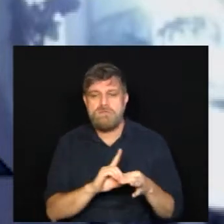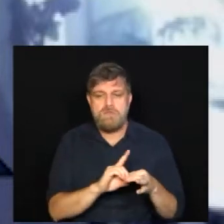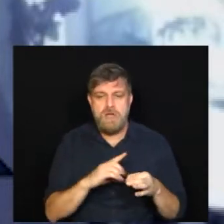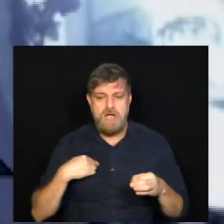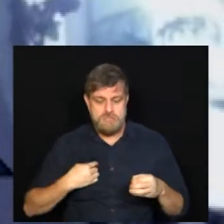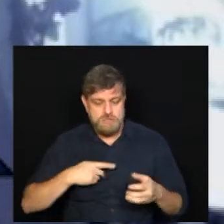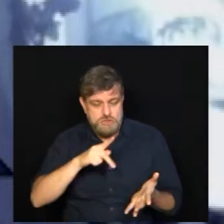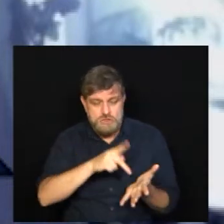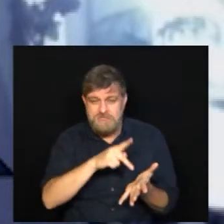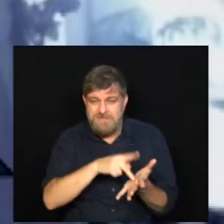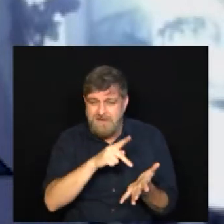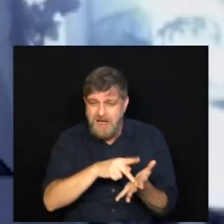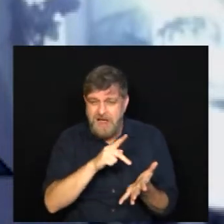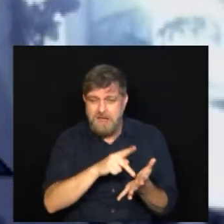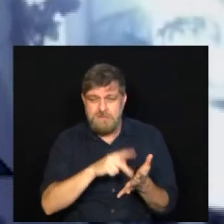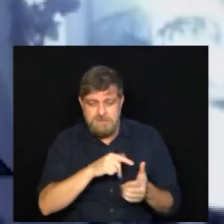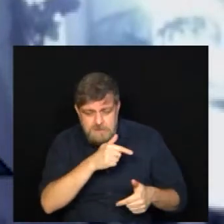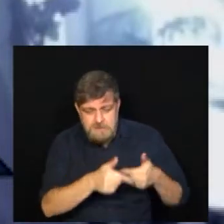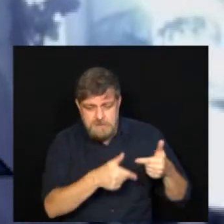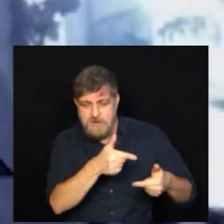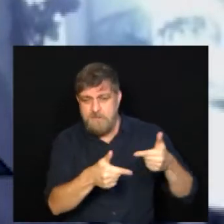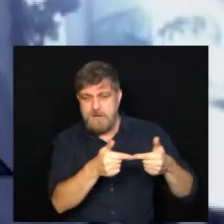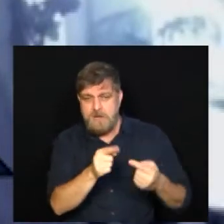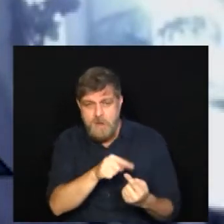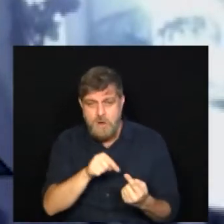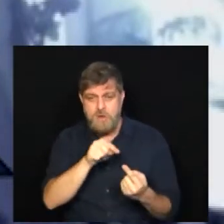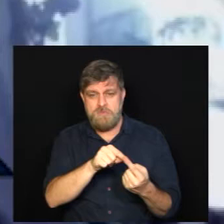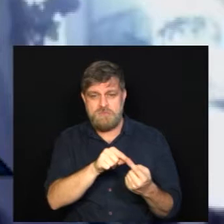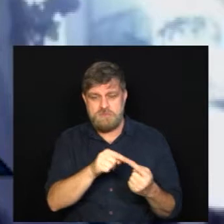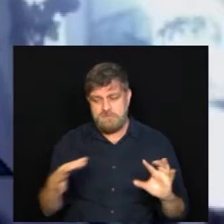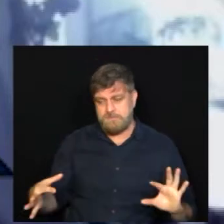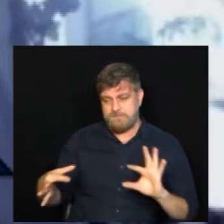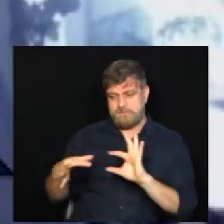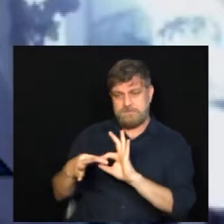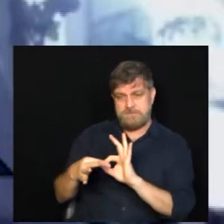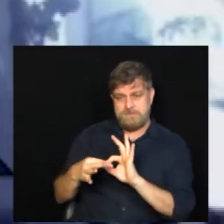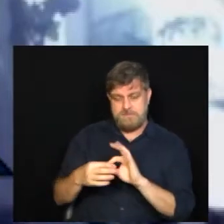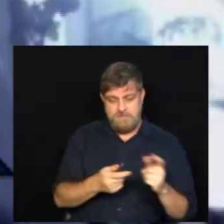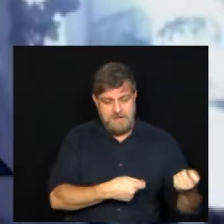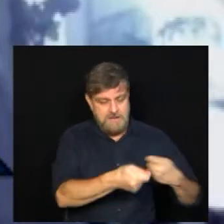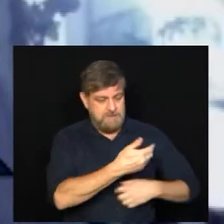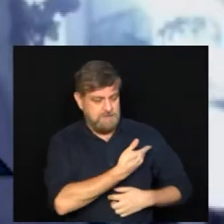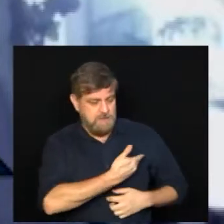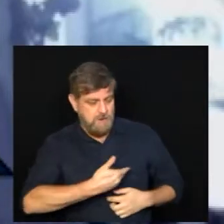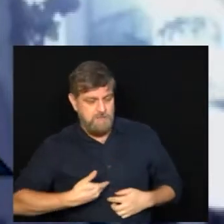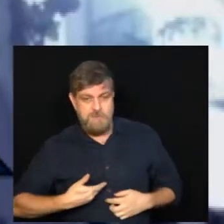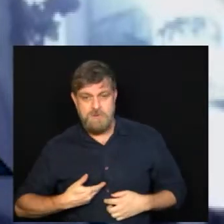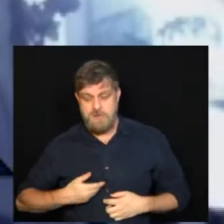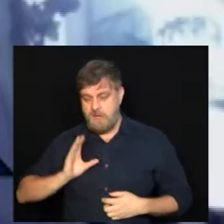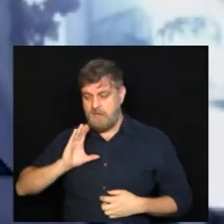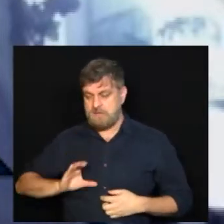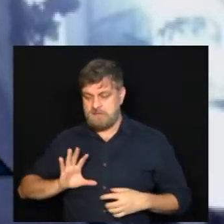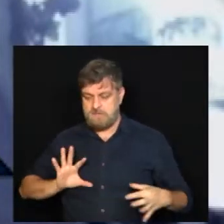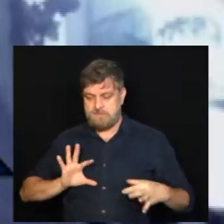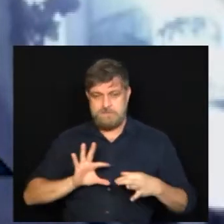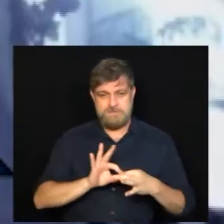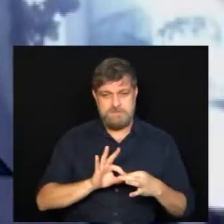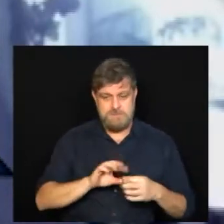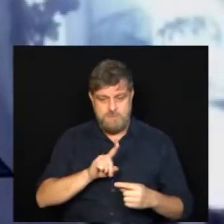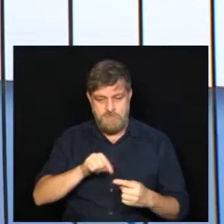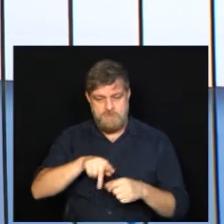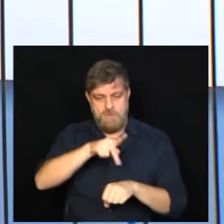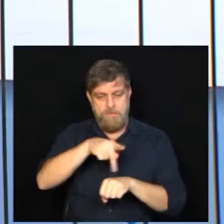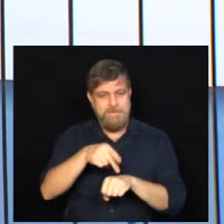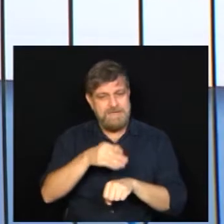fato, trabalhar para unir tanto a administração pública quanto o cidadão por um país